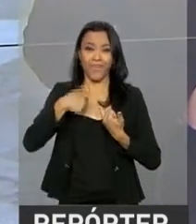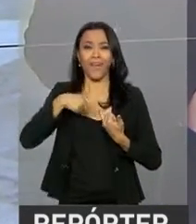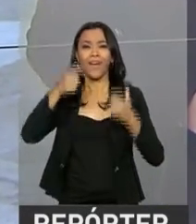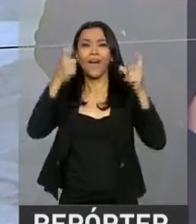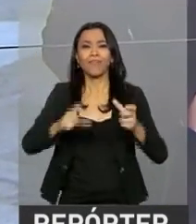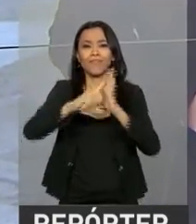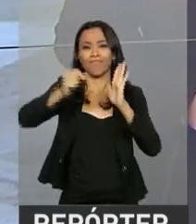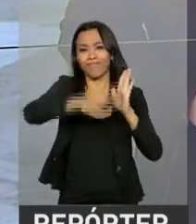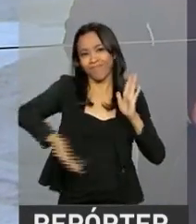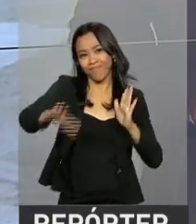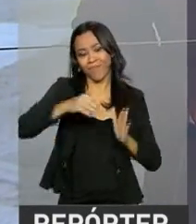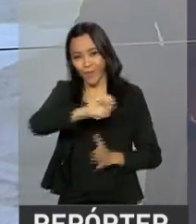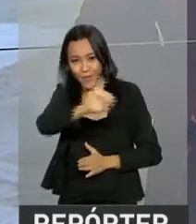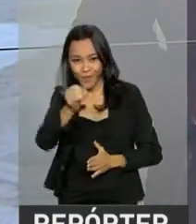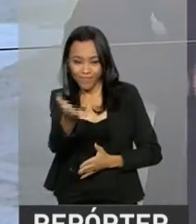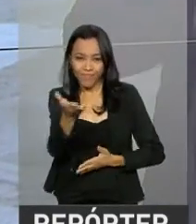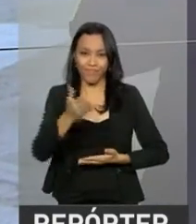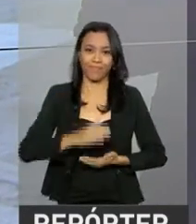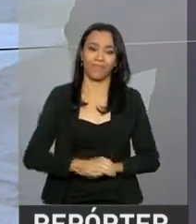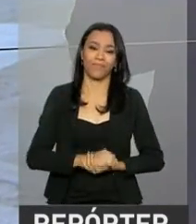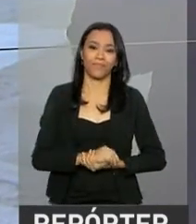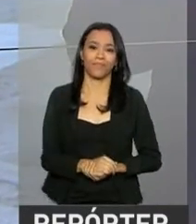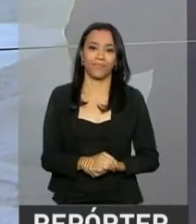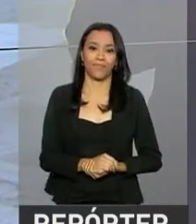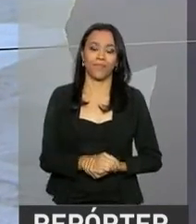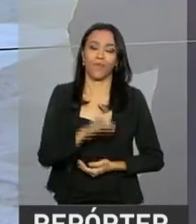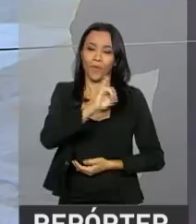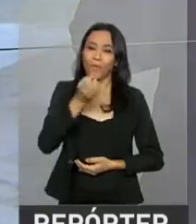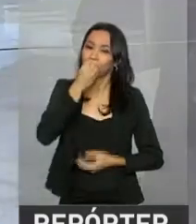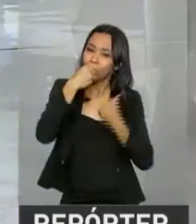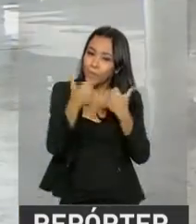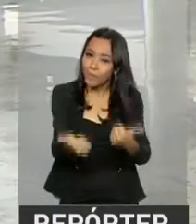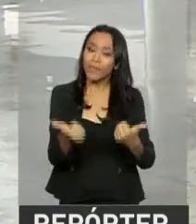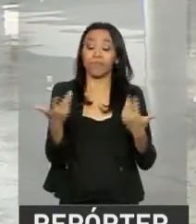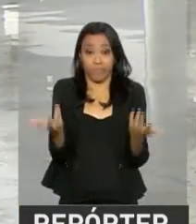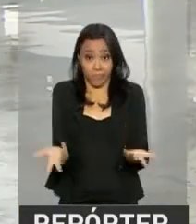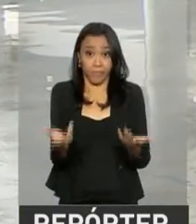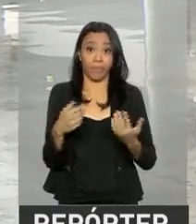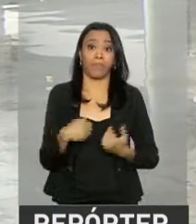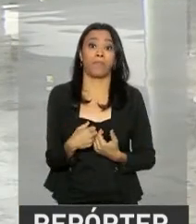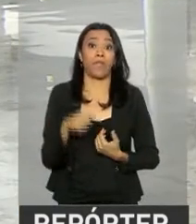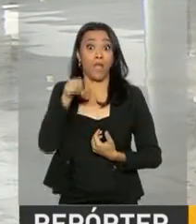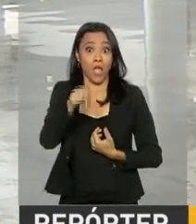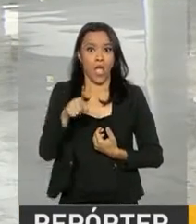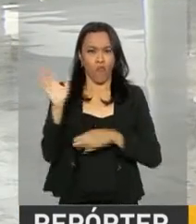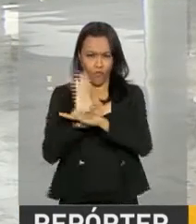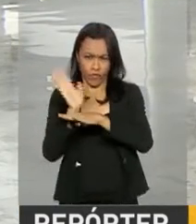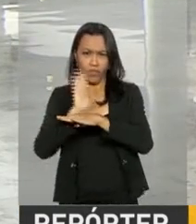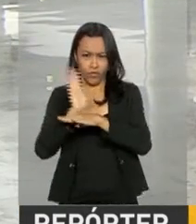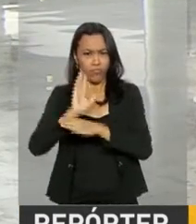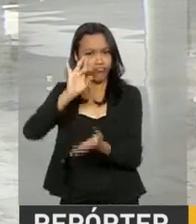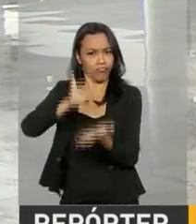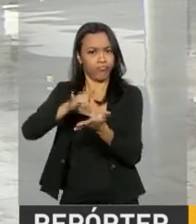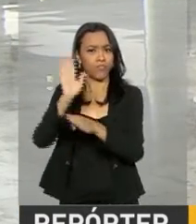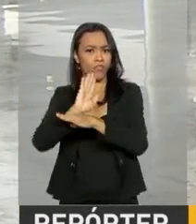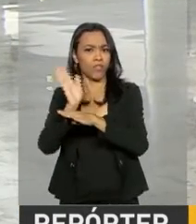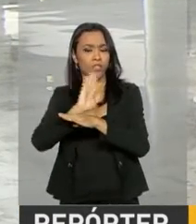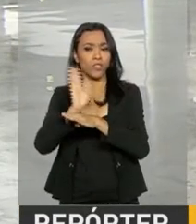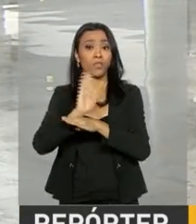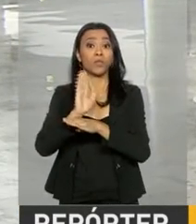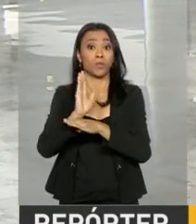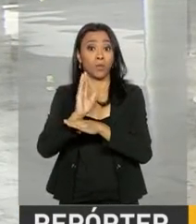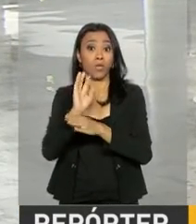JP Olá Leandro tudo bom bom Então nesse um vídeo né na verdade é um vídeo publicado